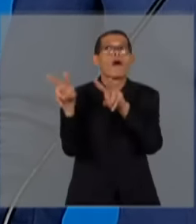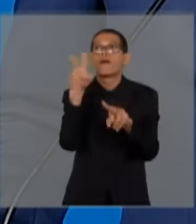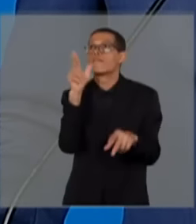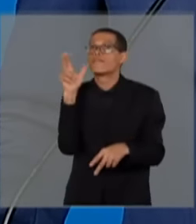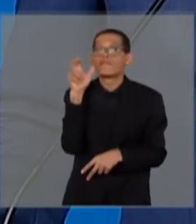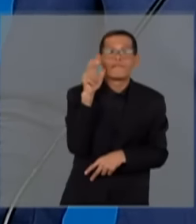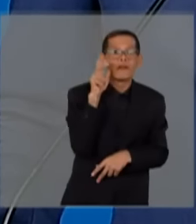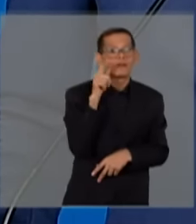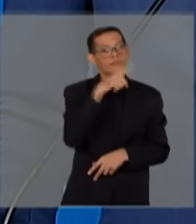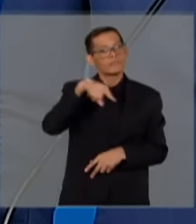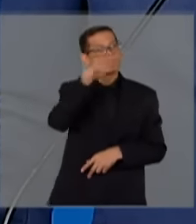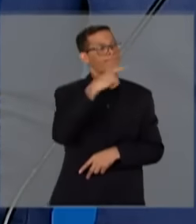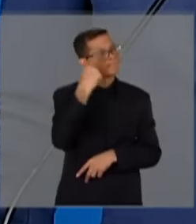juízo eu tenho certeza que você vai optar pela mudança